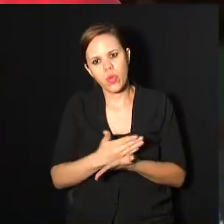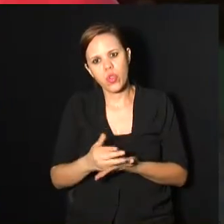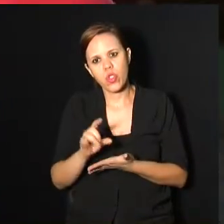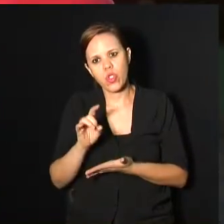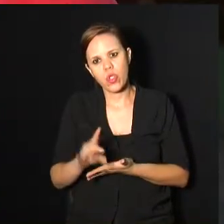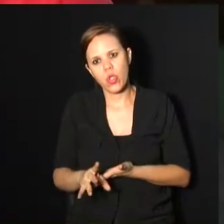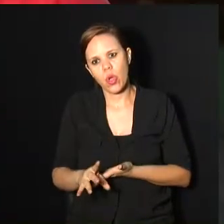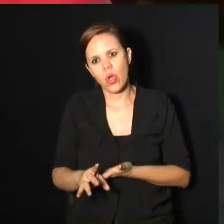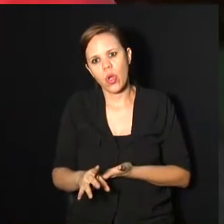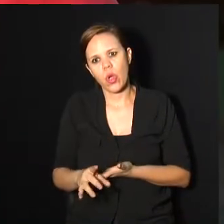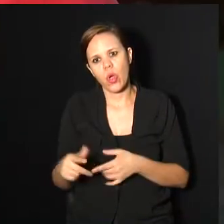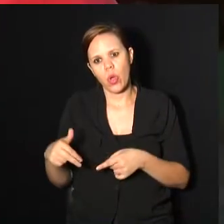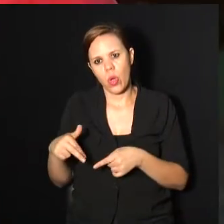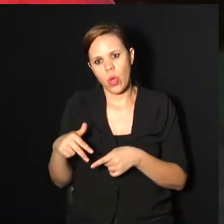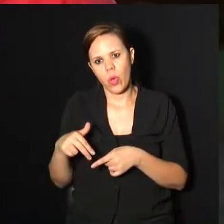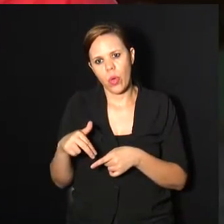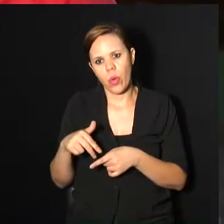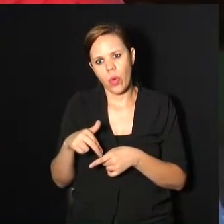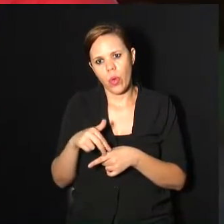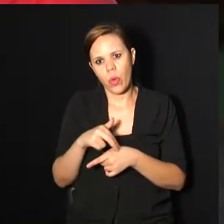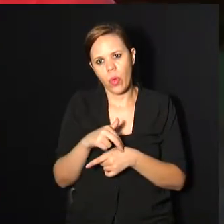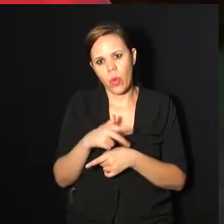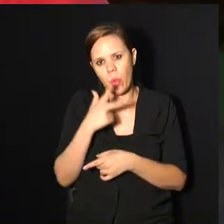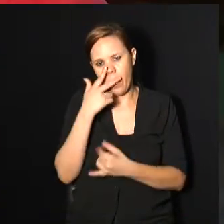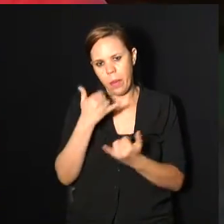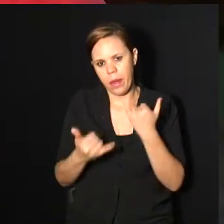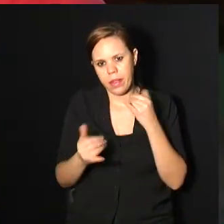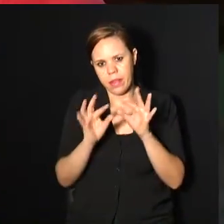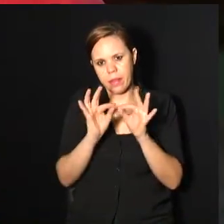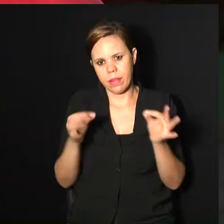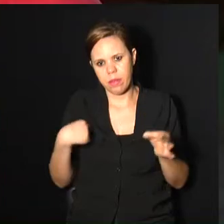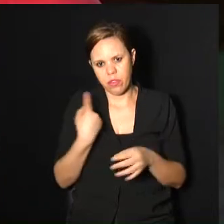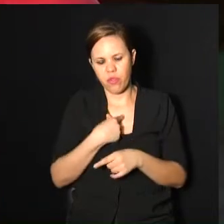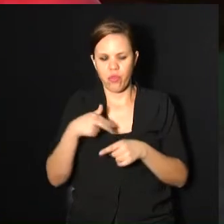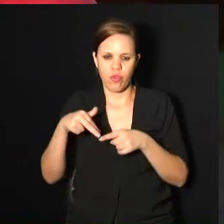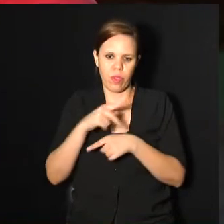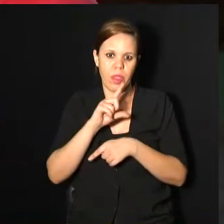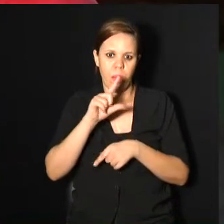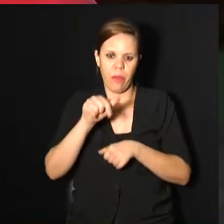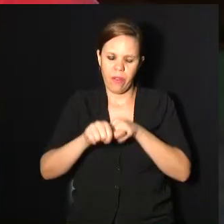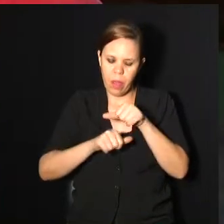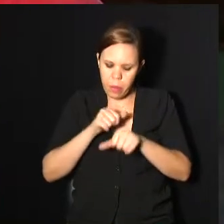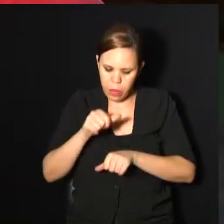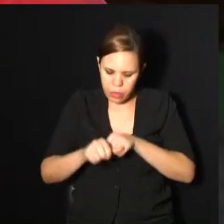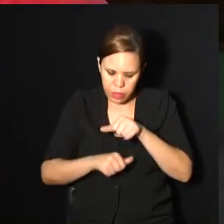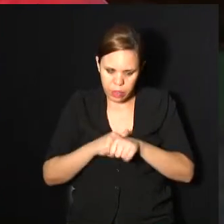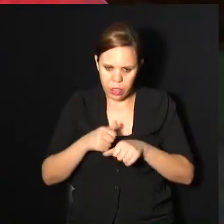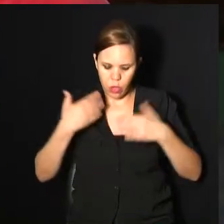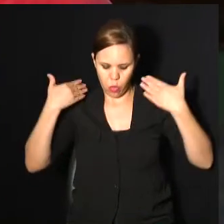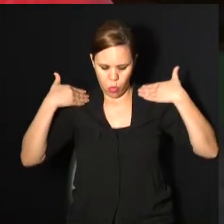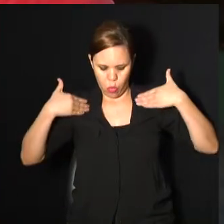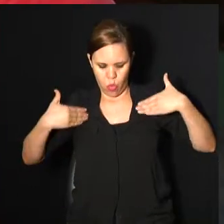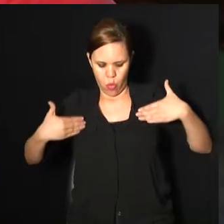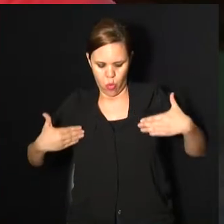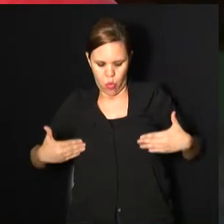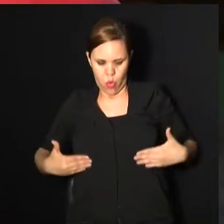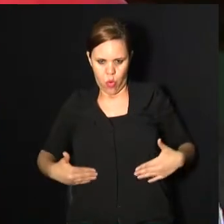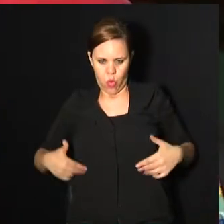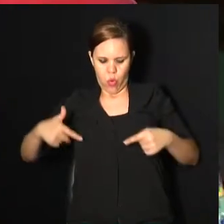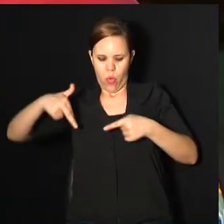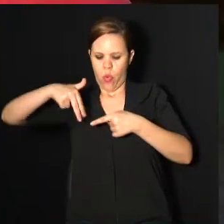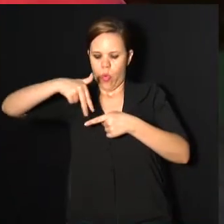só apenas caminhar, né? Que parece tão simples a gente caminhar, mas muda toda a postura quando a gente vai andar em cima da